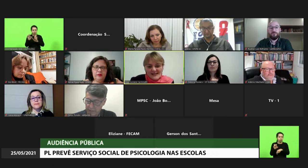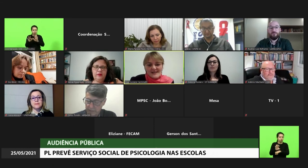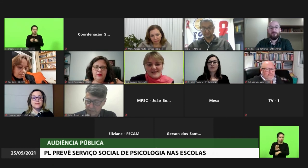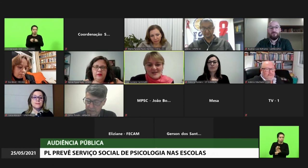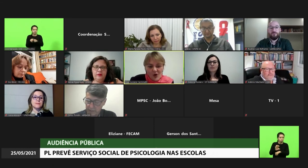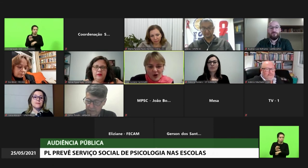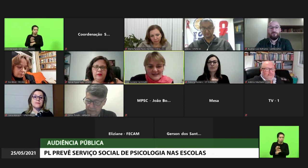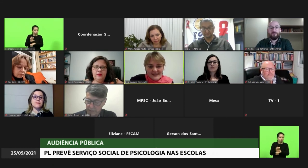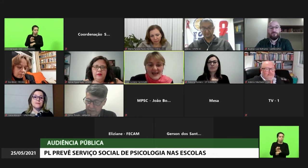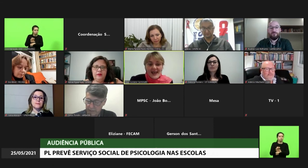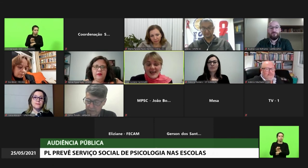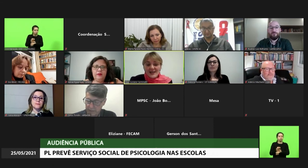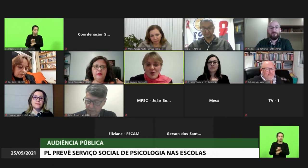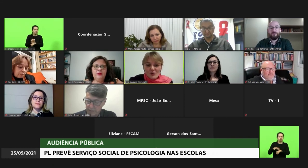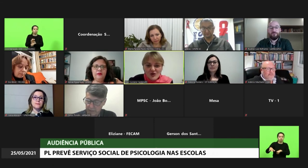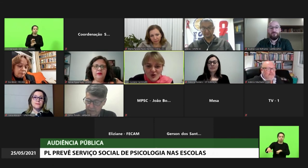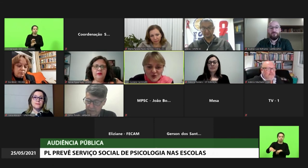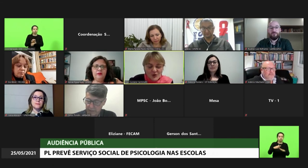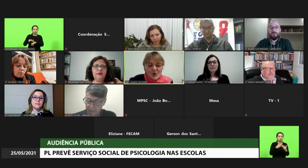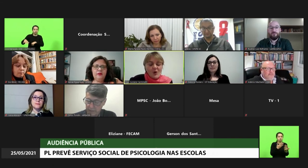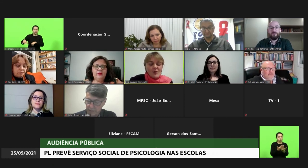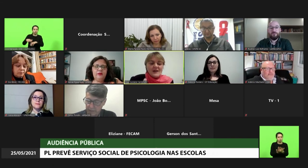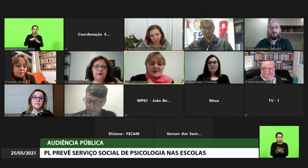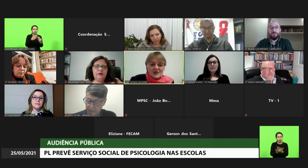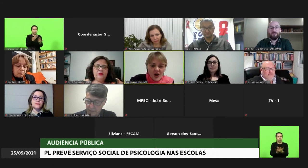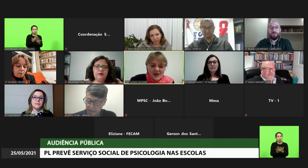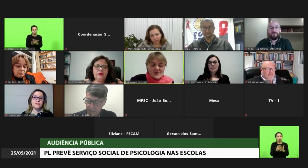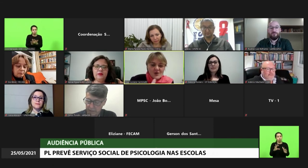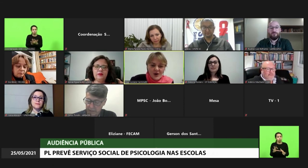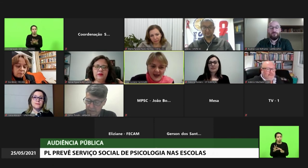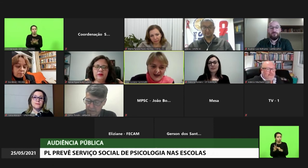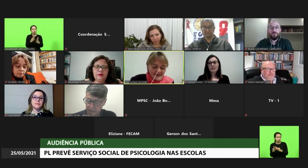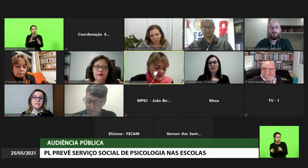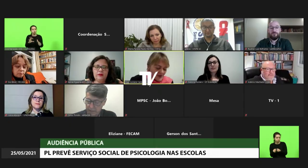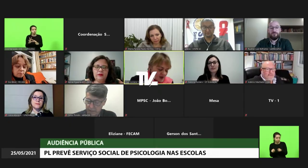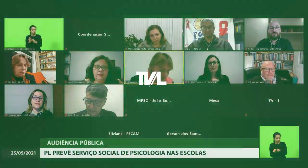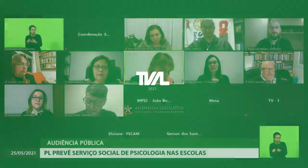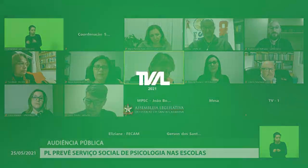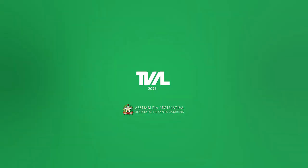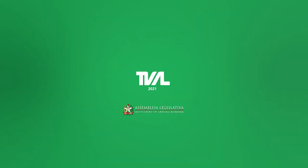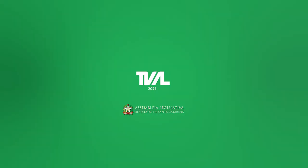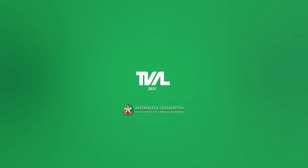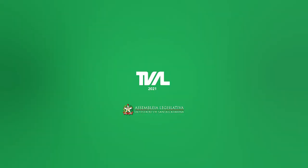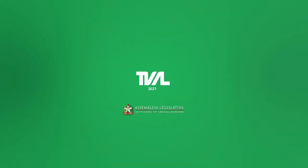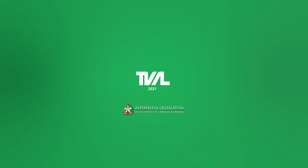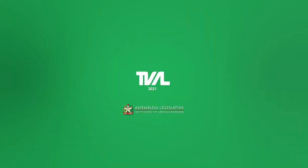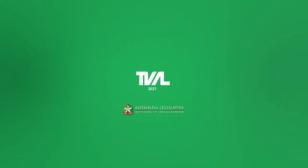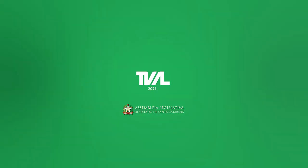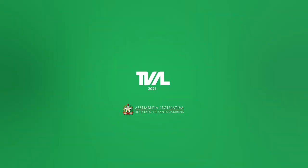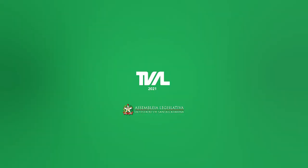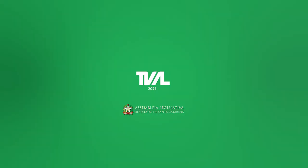das nossas escolas, em conjunto com nossos colegas educadores.